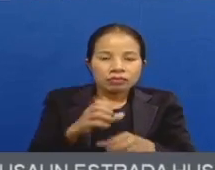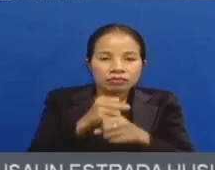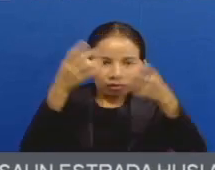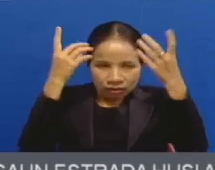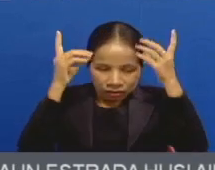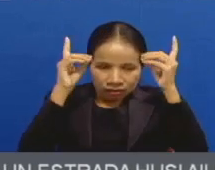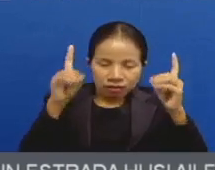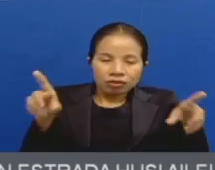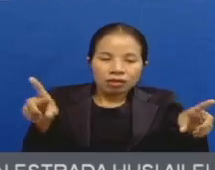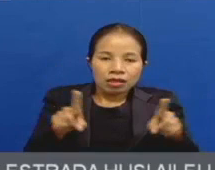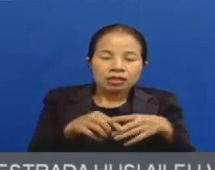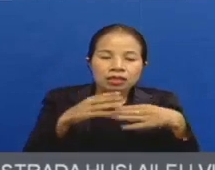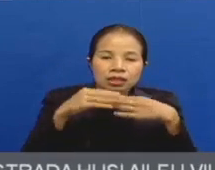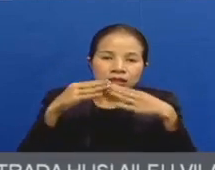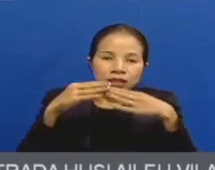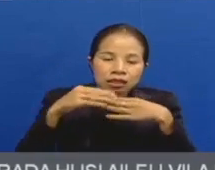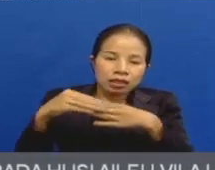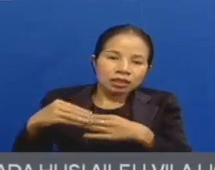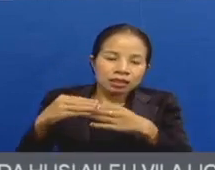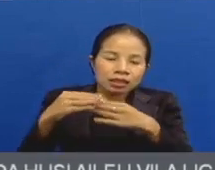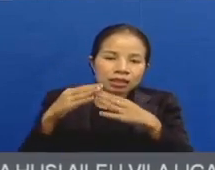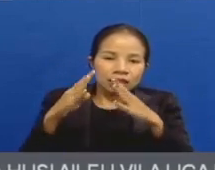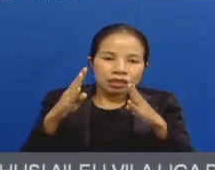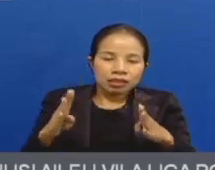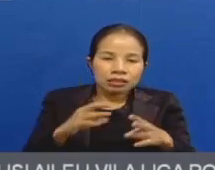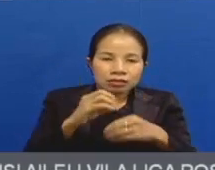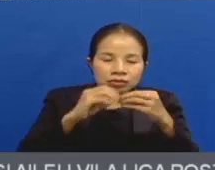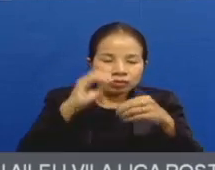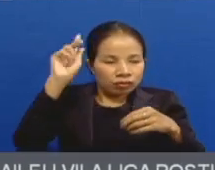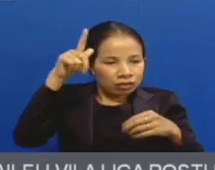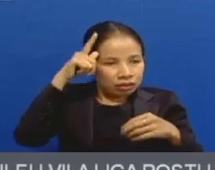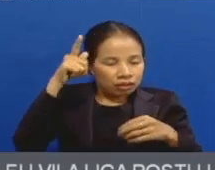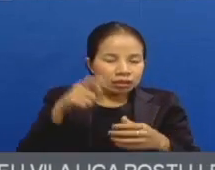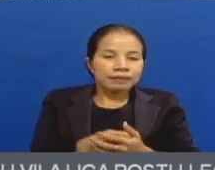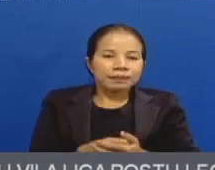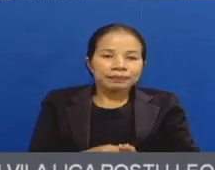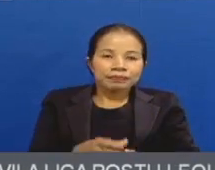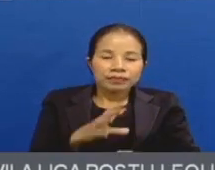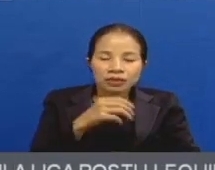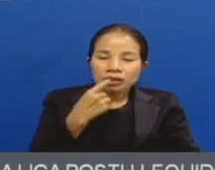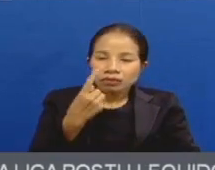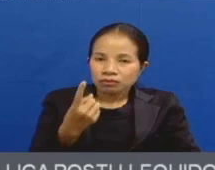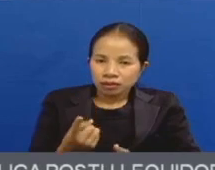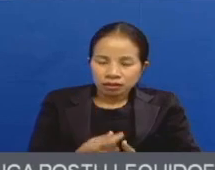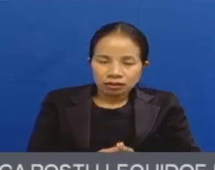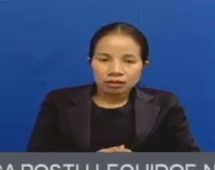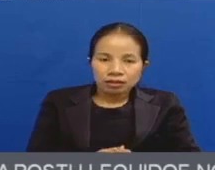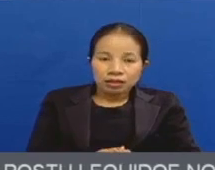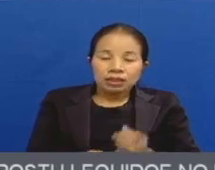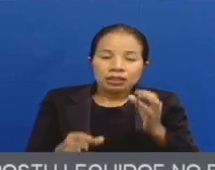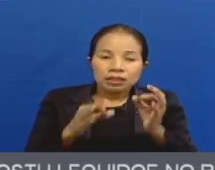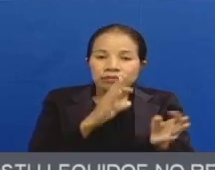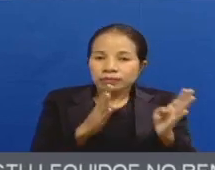decisão no dar liderança no mos iha área política ninian no atu dia angkata além